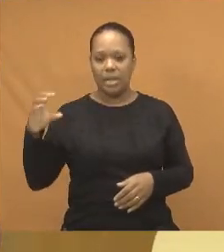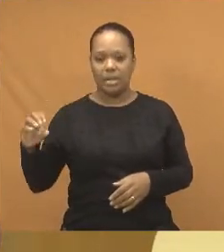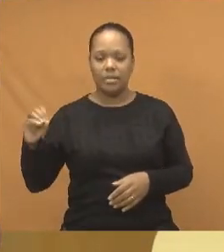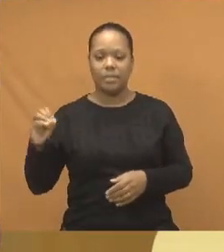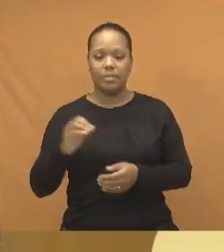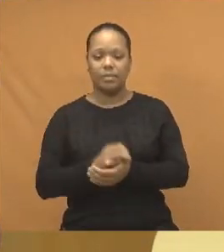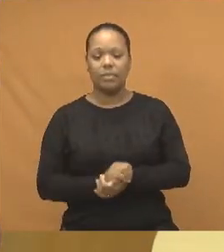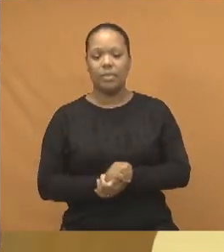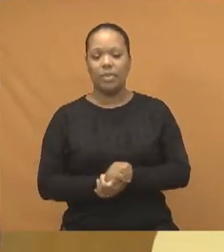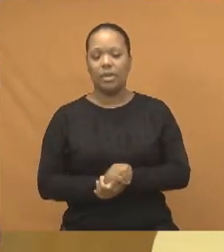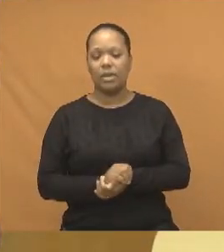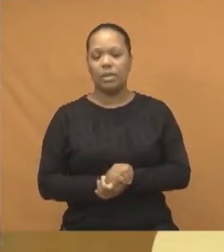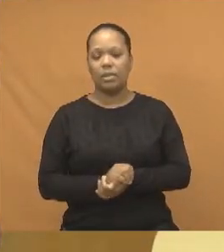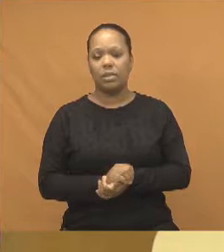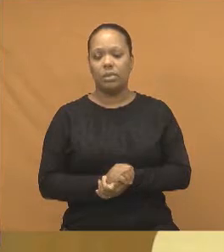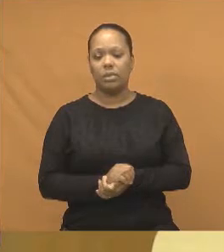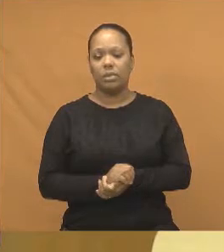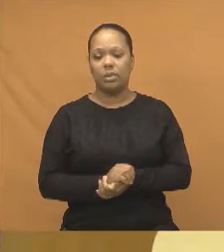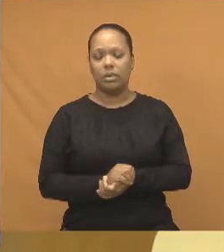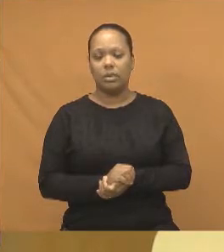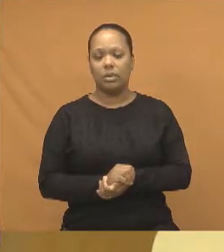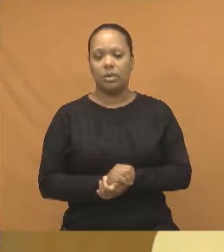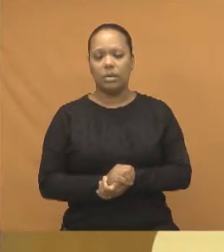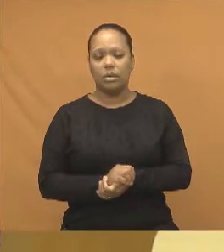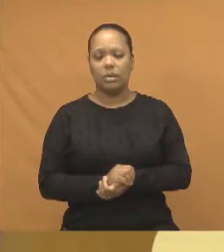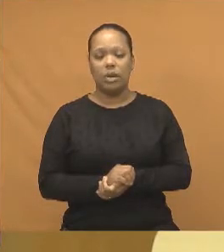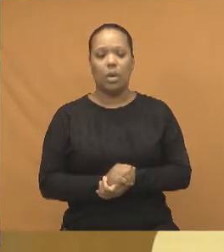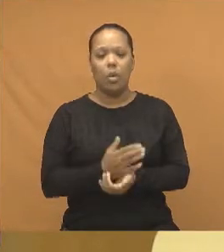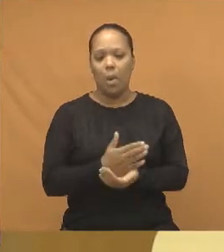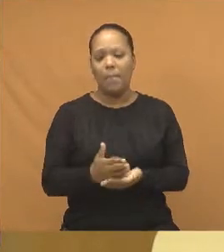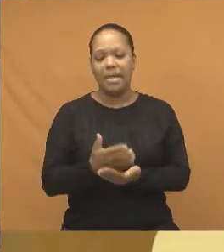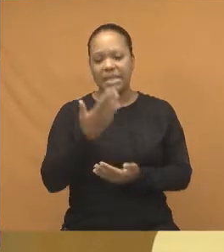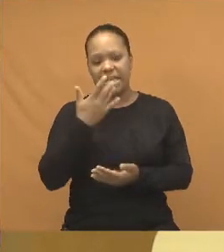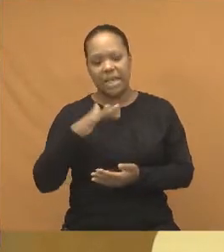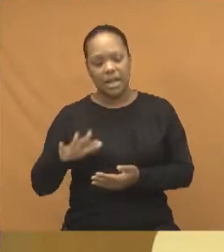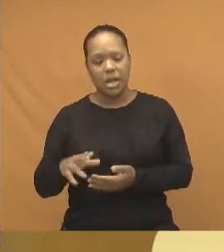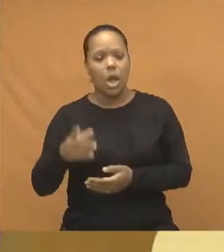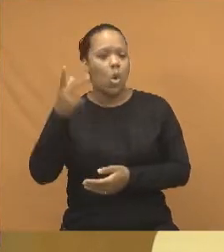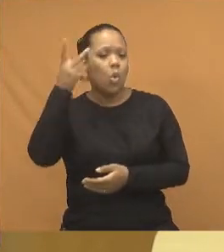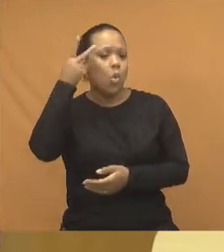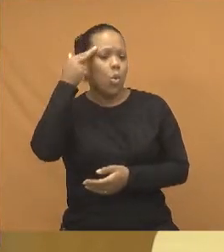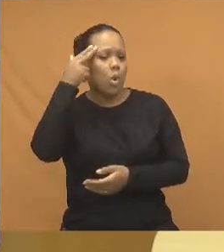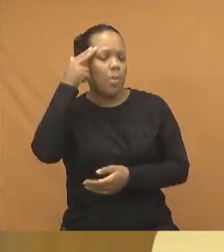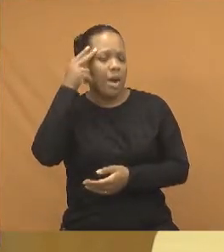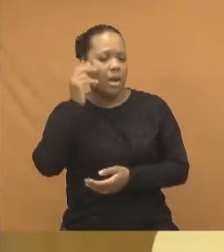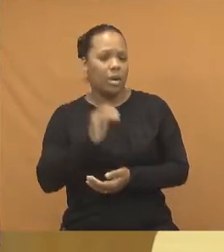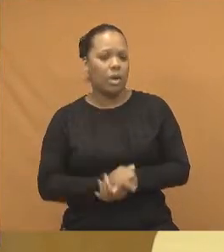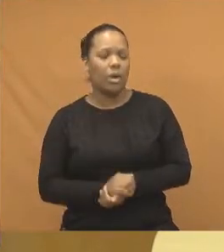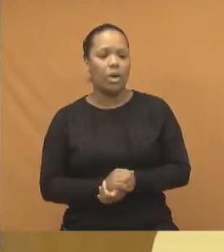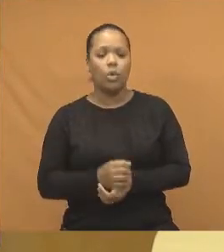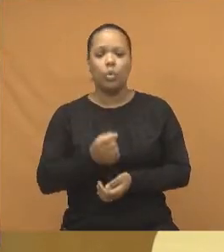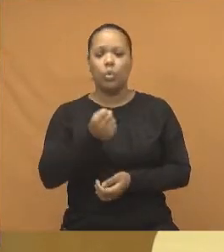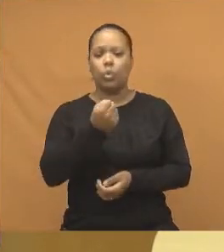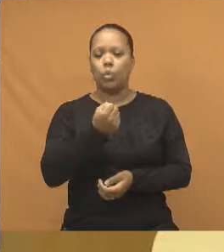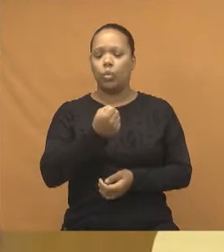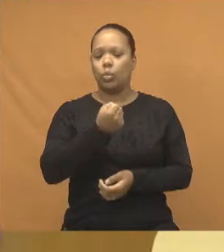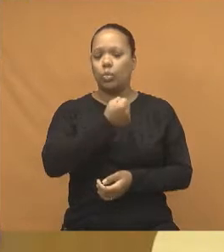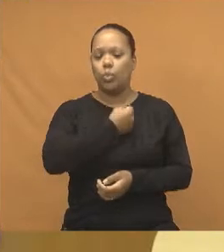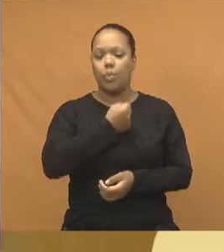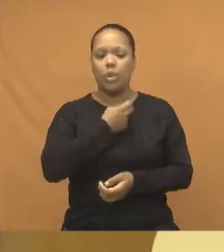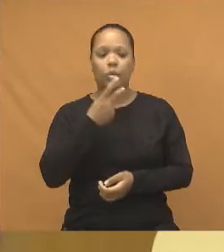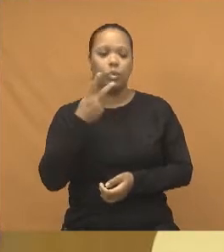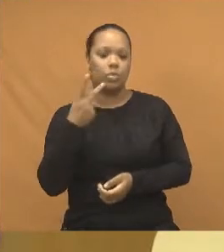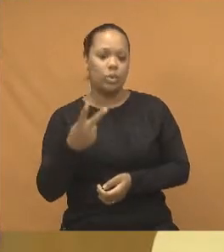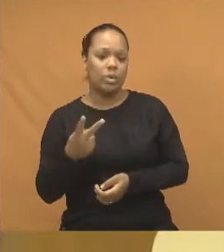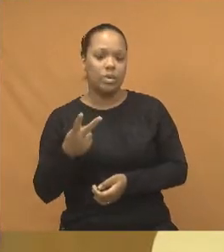vezes genético, se manifesta mais precocemente, e o mais comum, que é o diabetes tipo 2, que ele vai